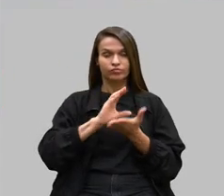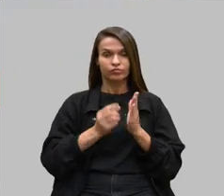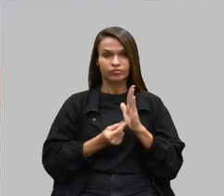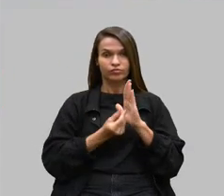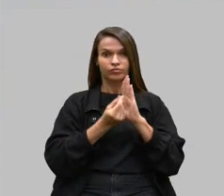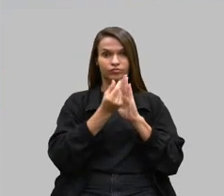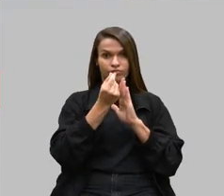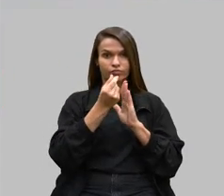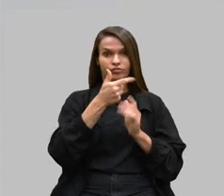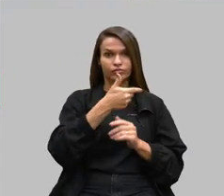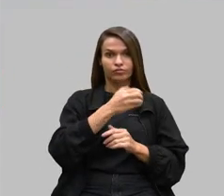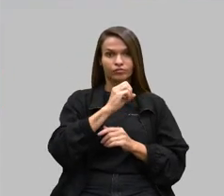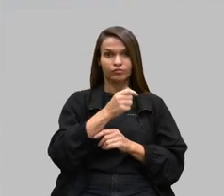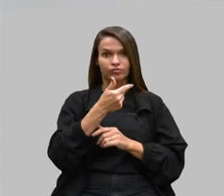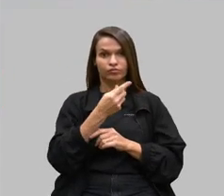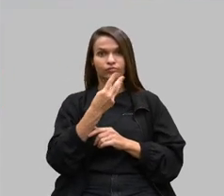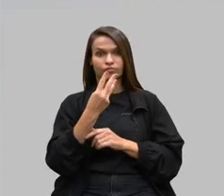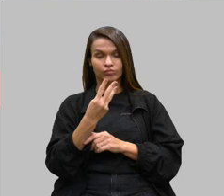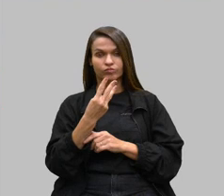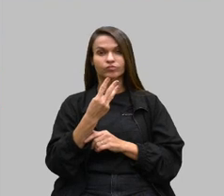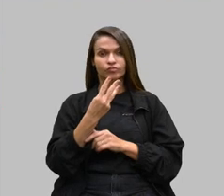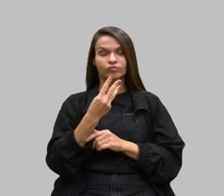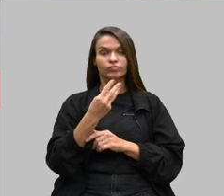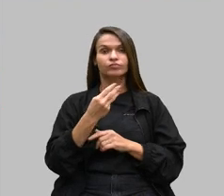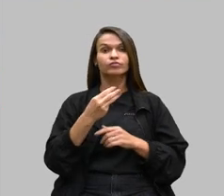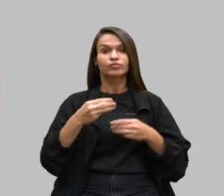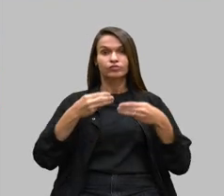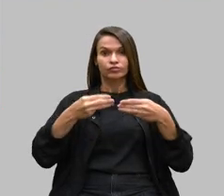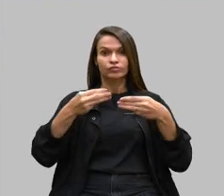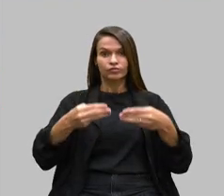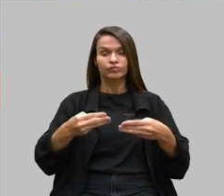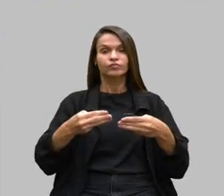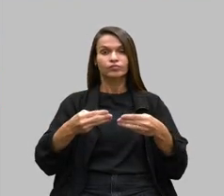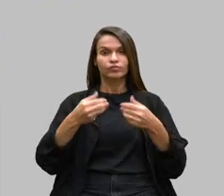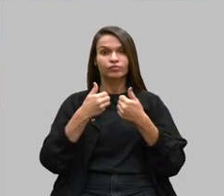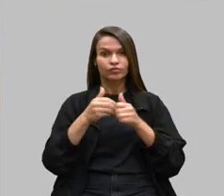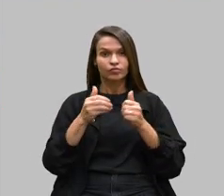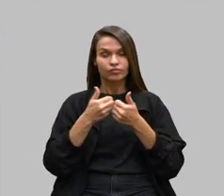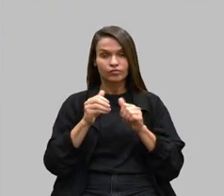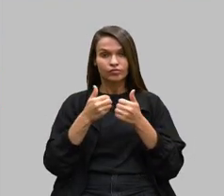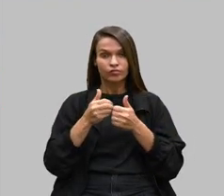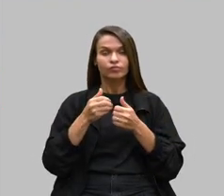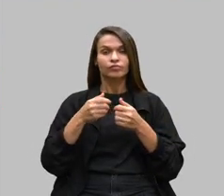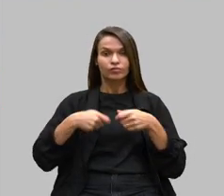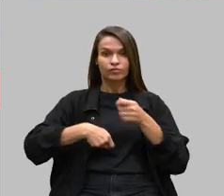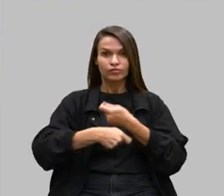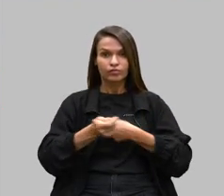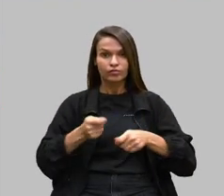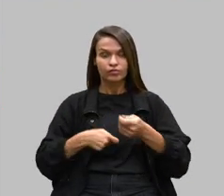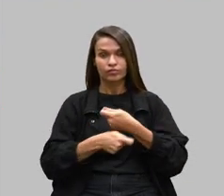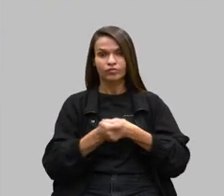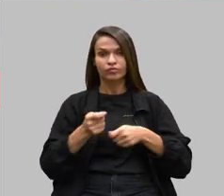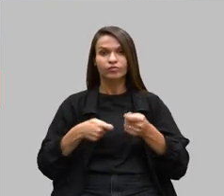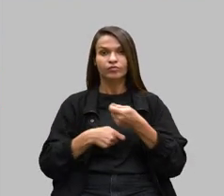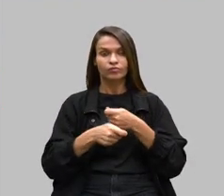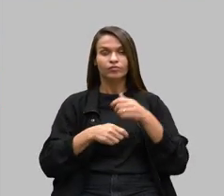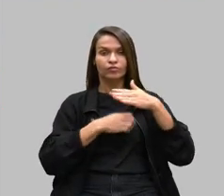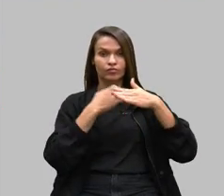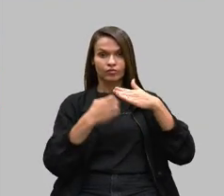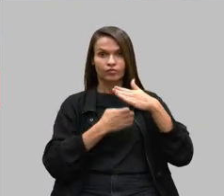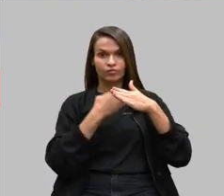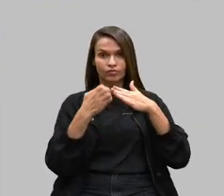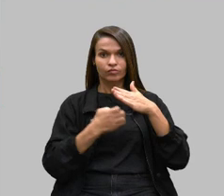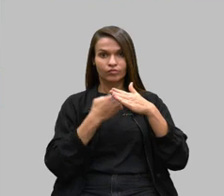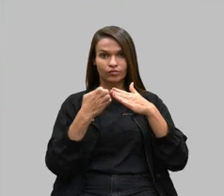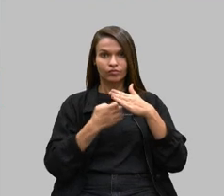desde 2023 contudo o ministério dos transportes está em negociações com as concessionárias